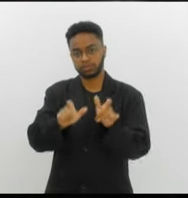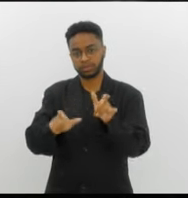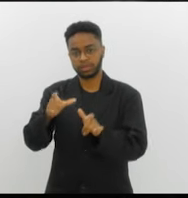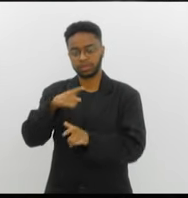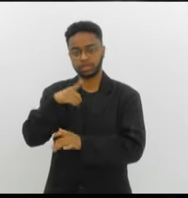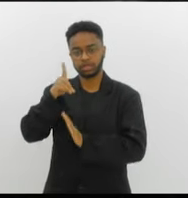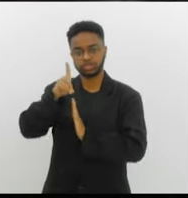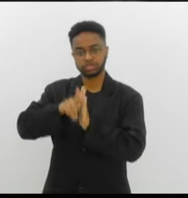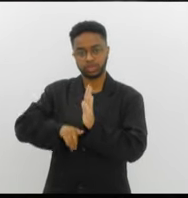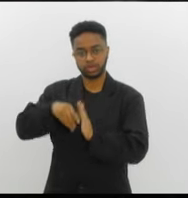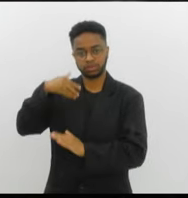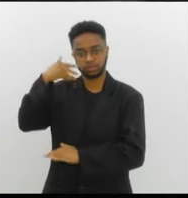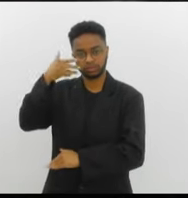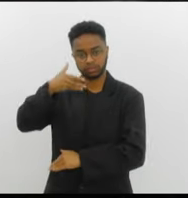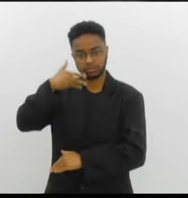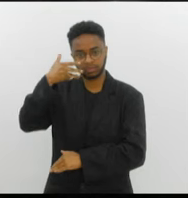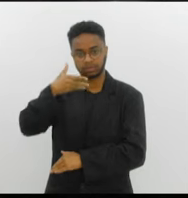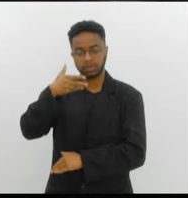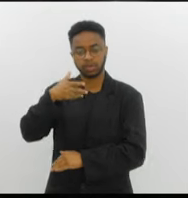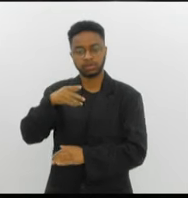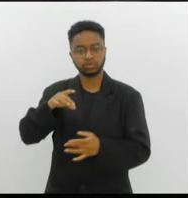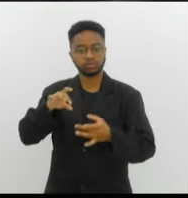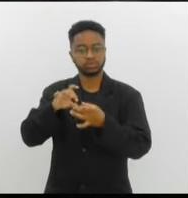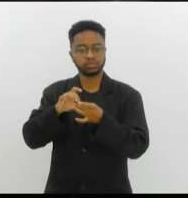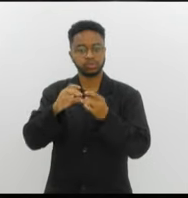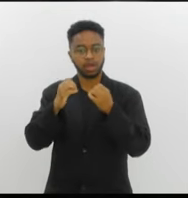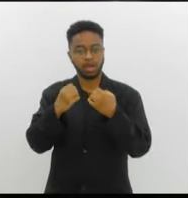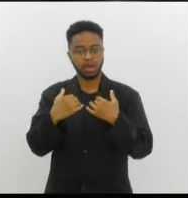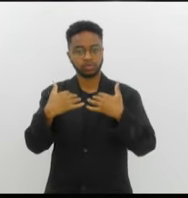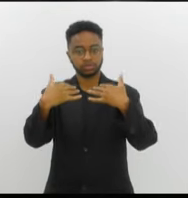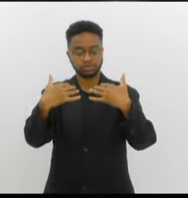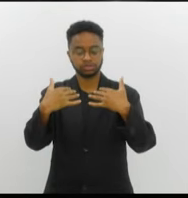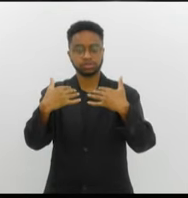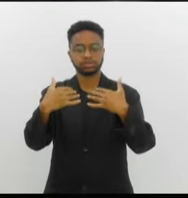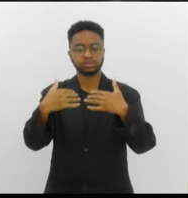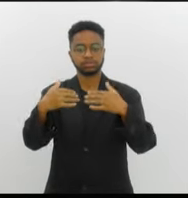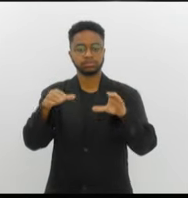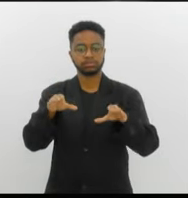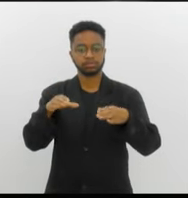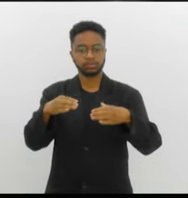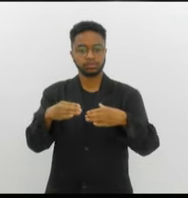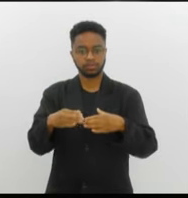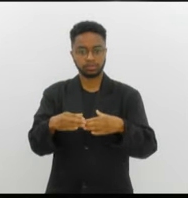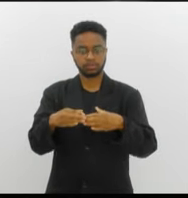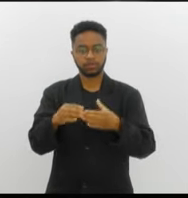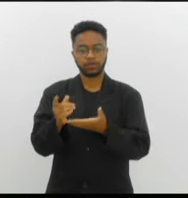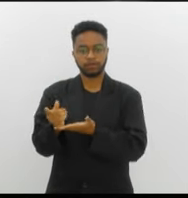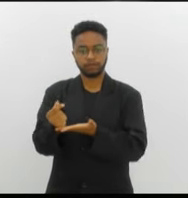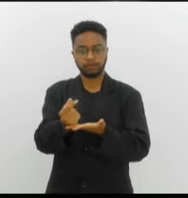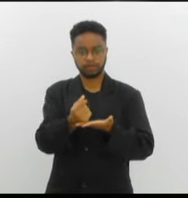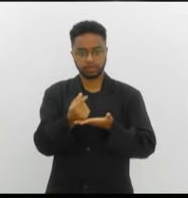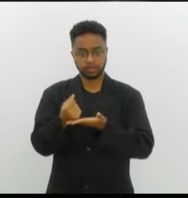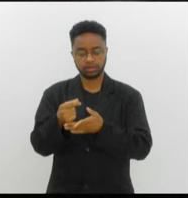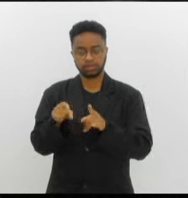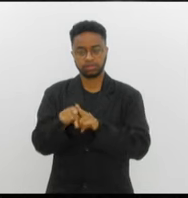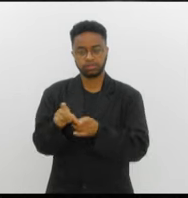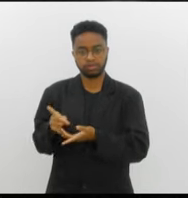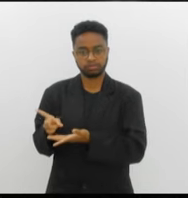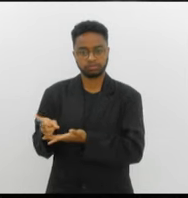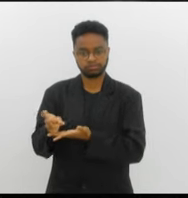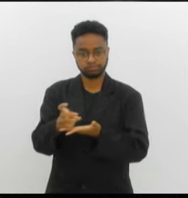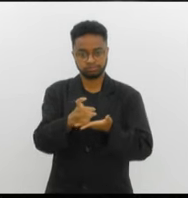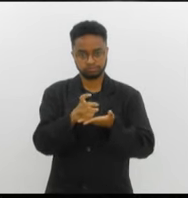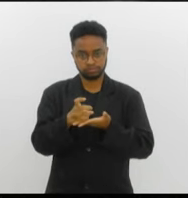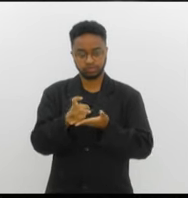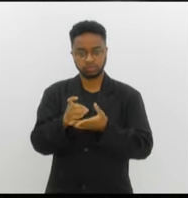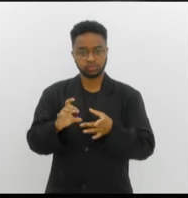fala numa audiência pública da Comissão de Finanças e Tributação